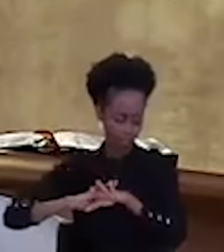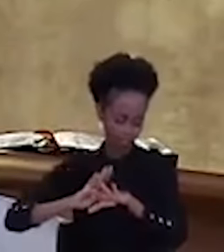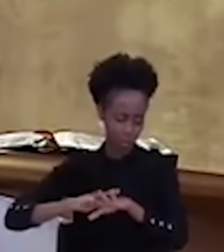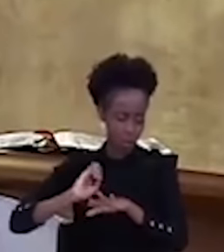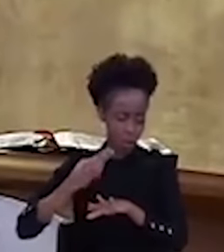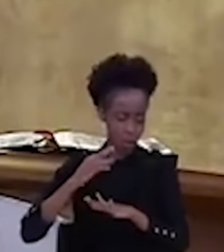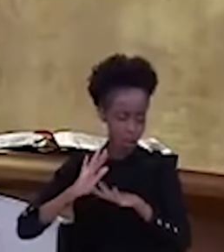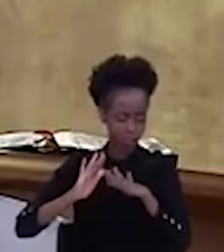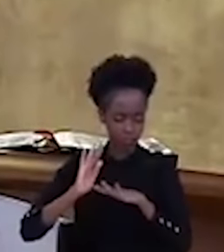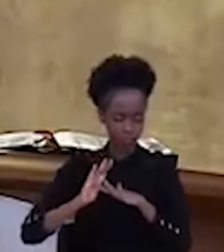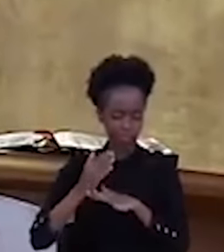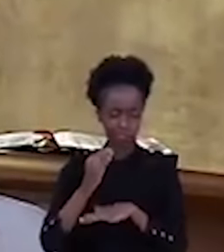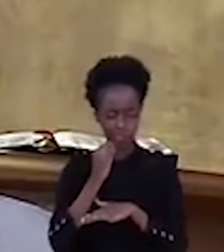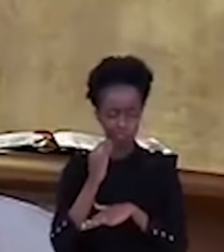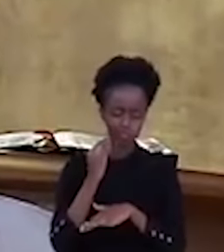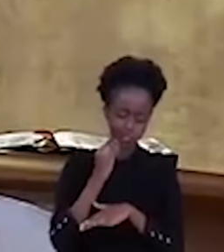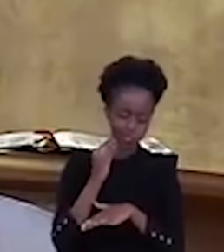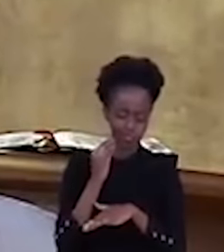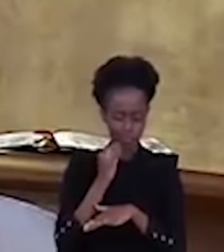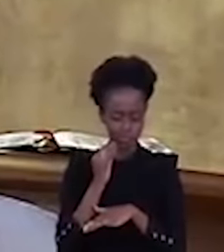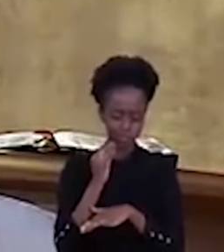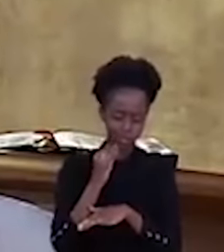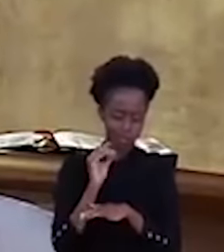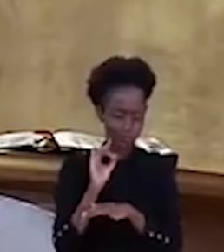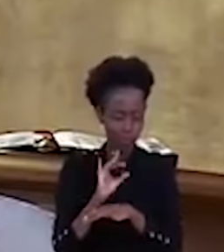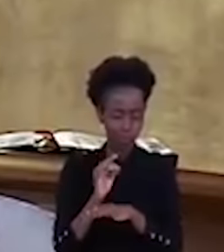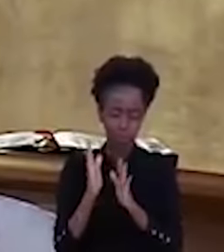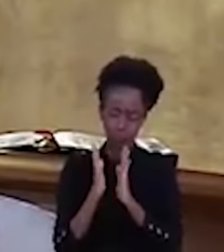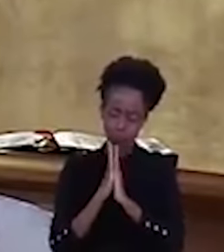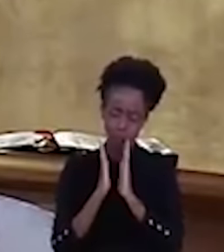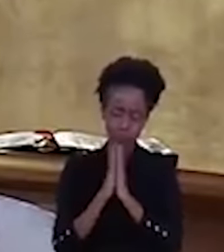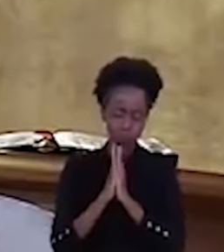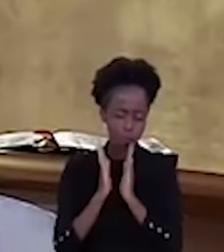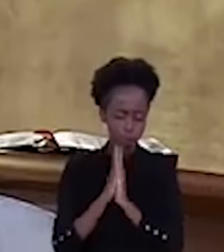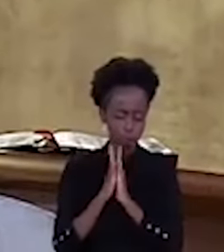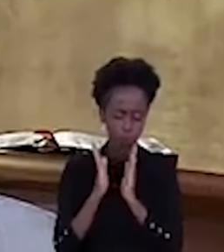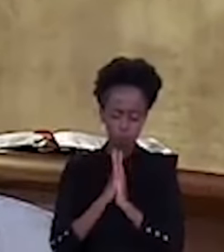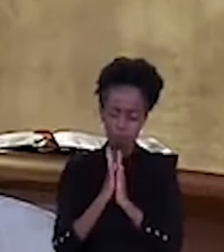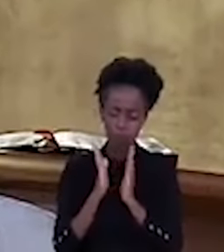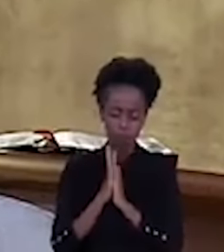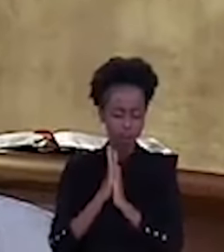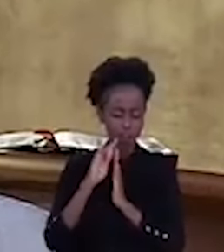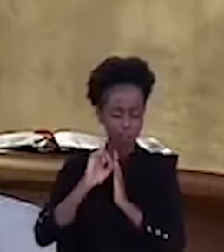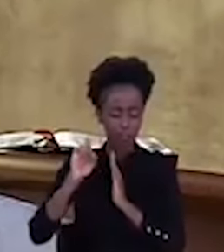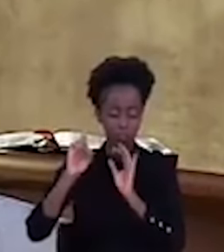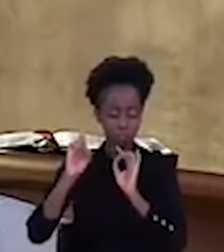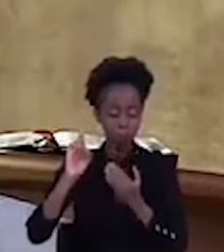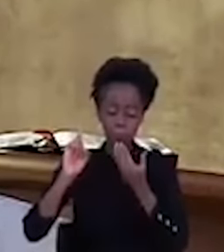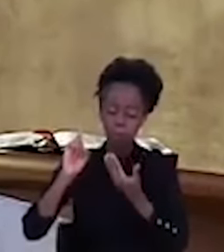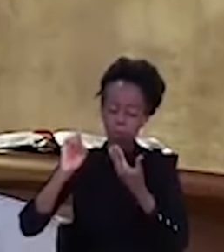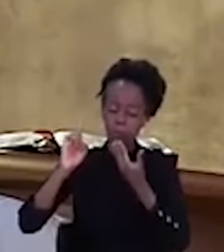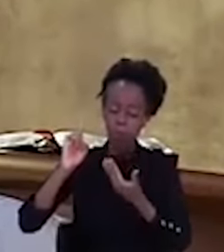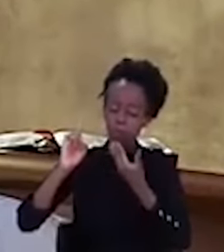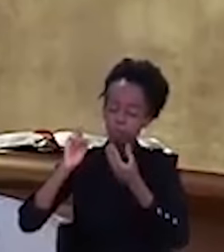Senhor Jesus, só buscava a Deus, só orava a Deus, só invocava o seu nome para